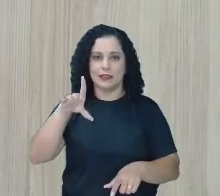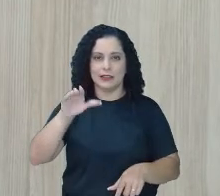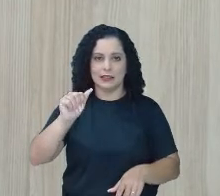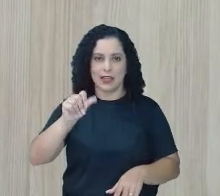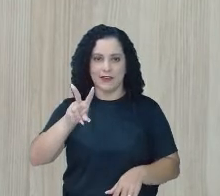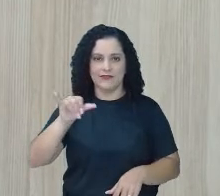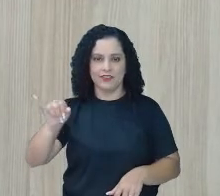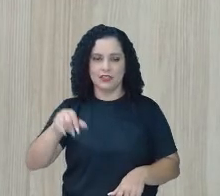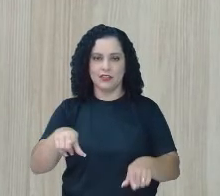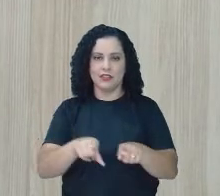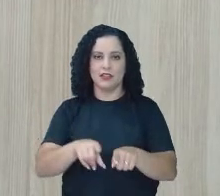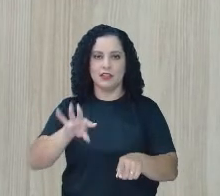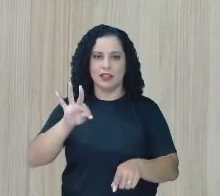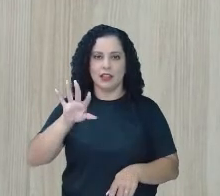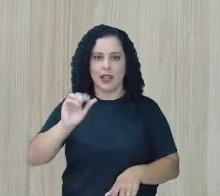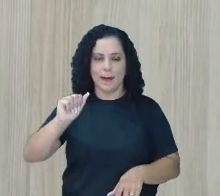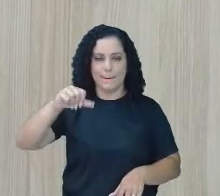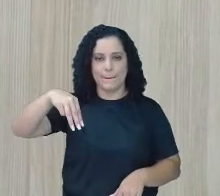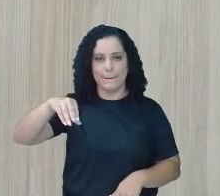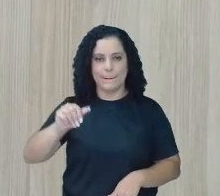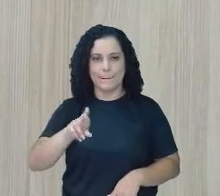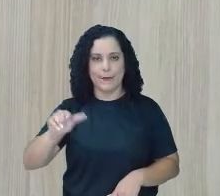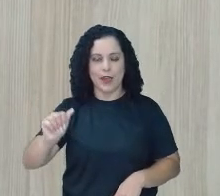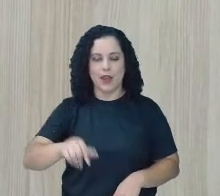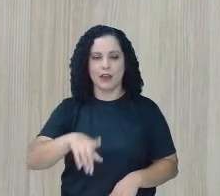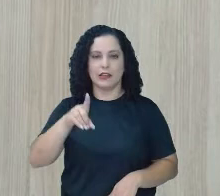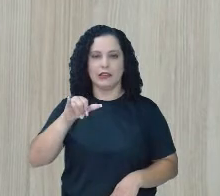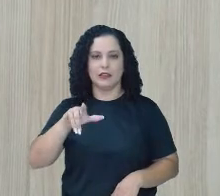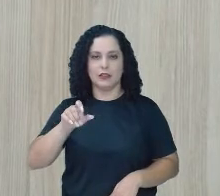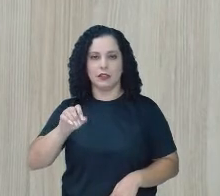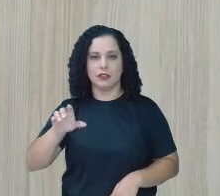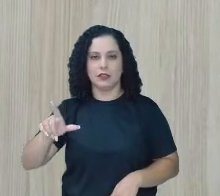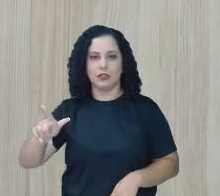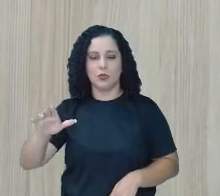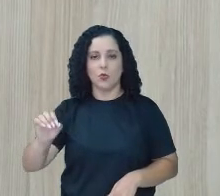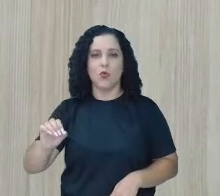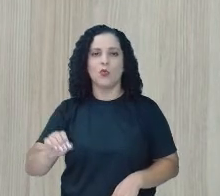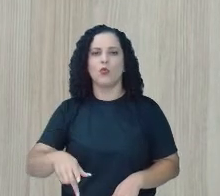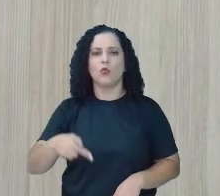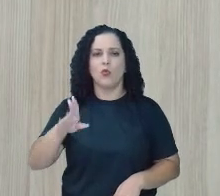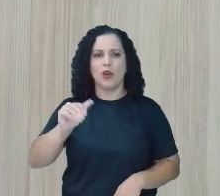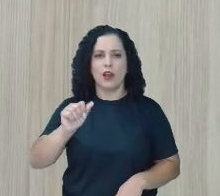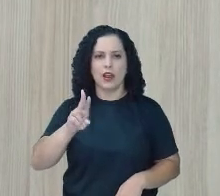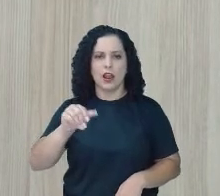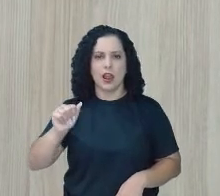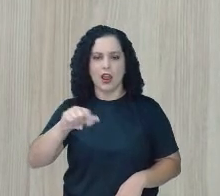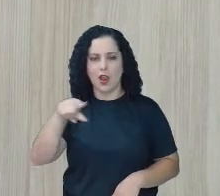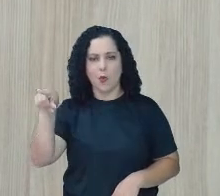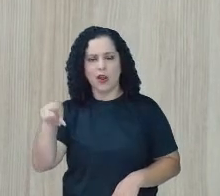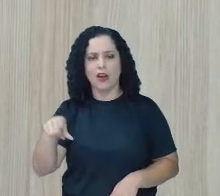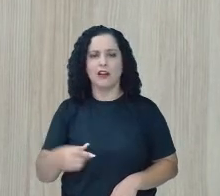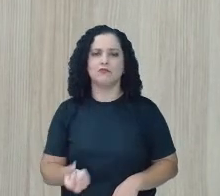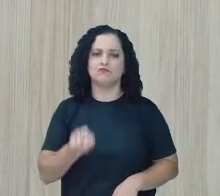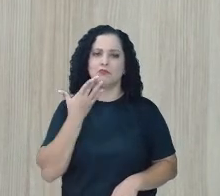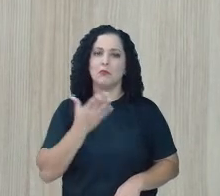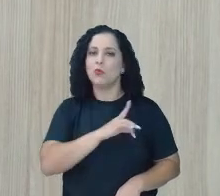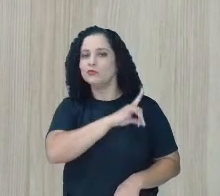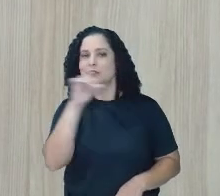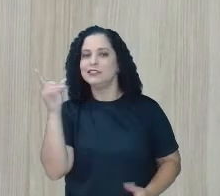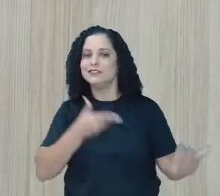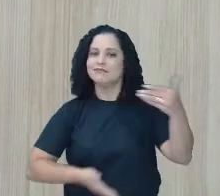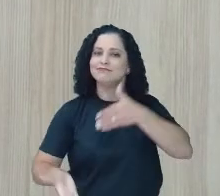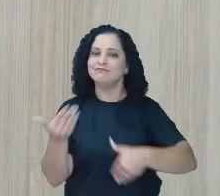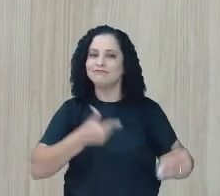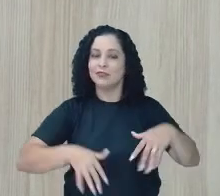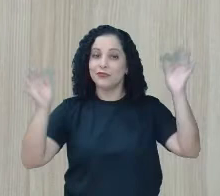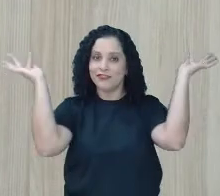Tamara, Diogo, Cauã, todo mundo aqui participando da aula, certo? Nos dando bom dia.